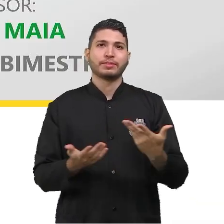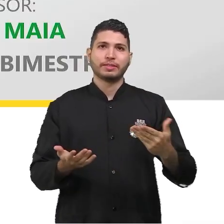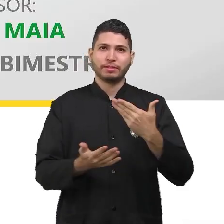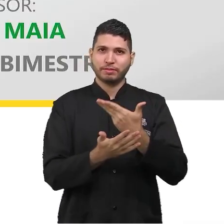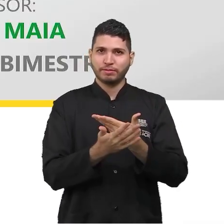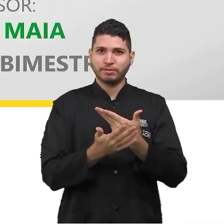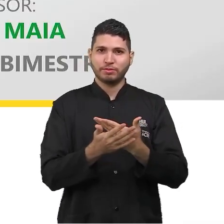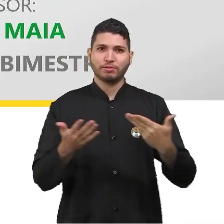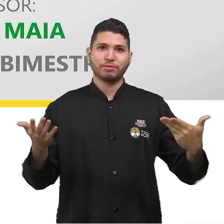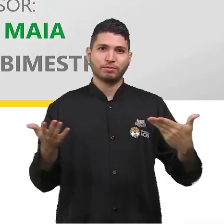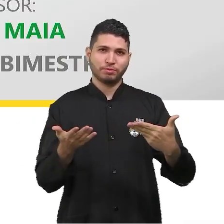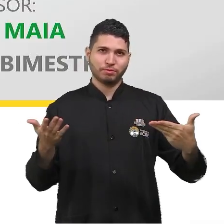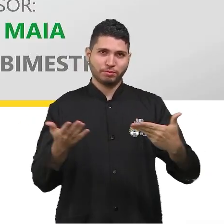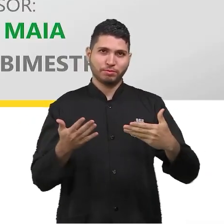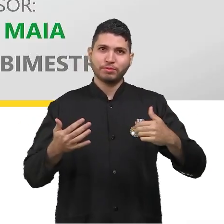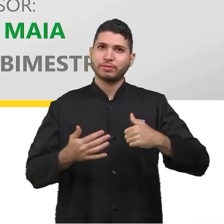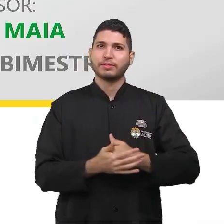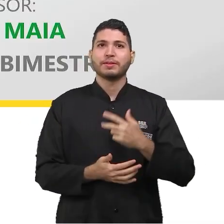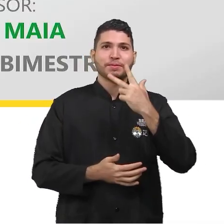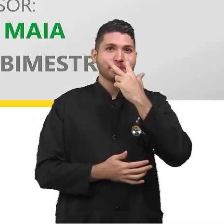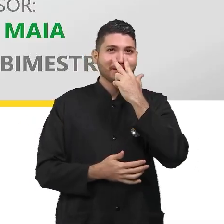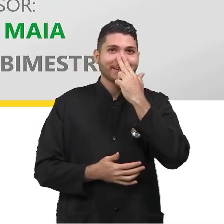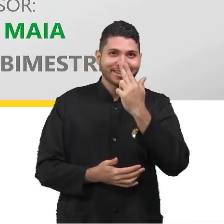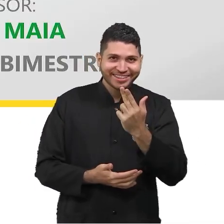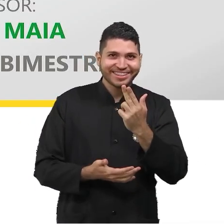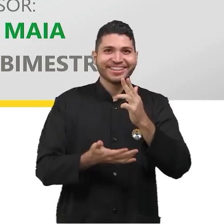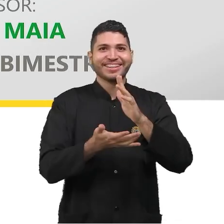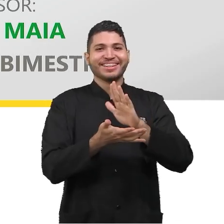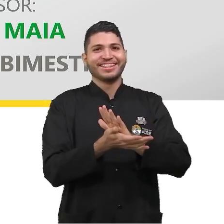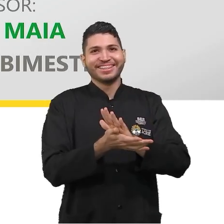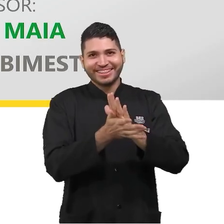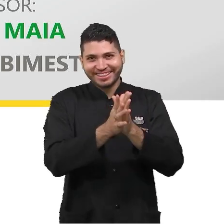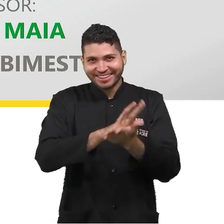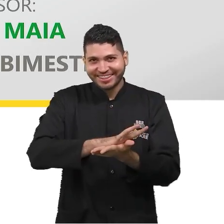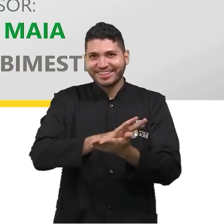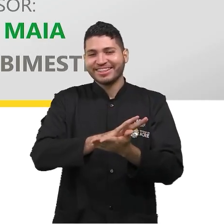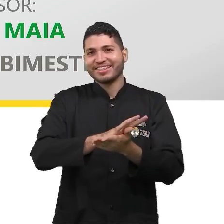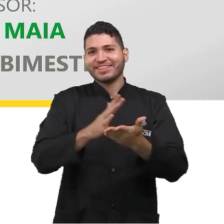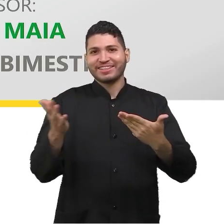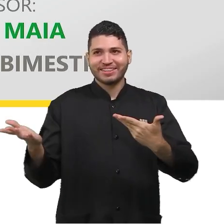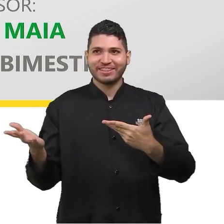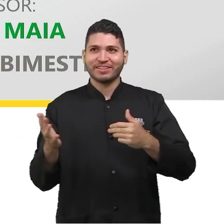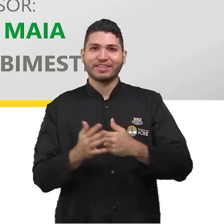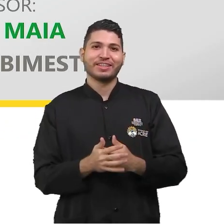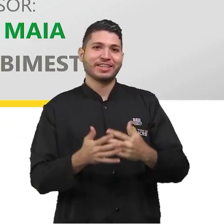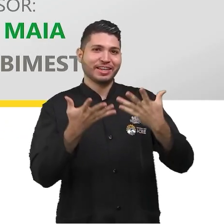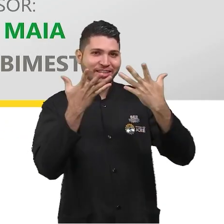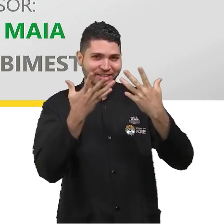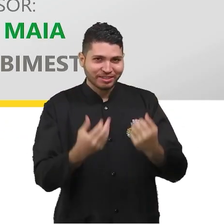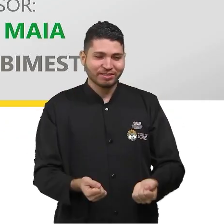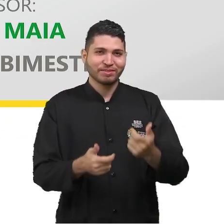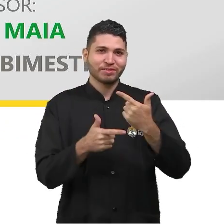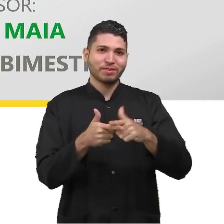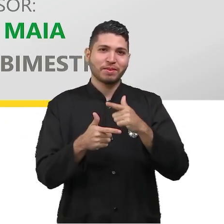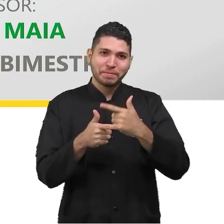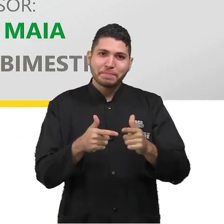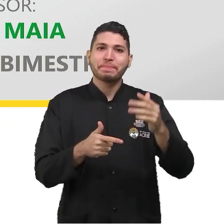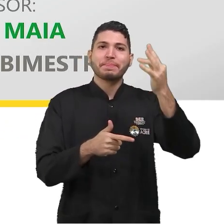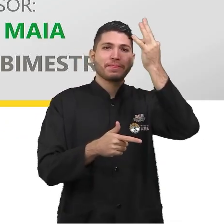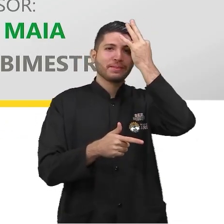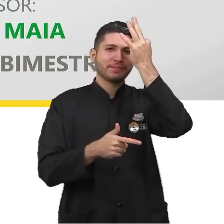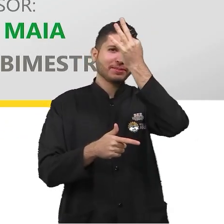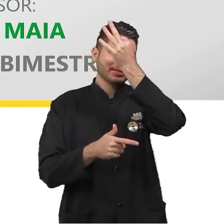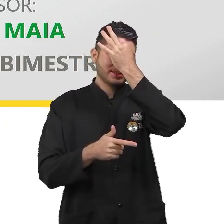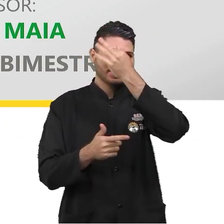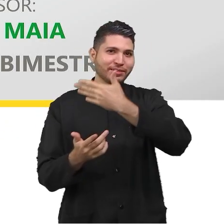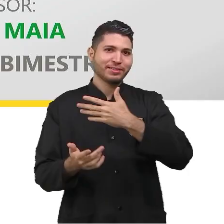da nossa unidade de trabalho, parece um desastre, né? Bem grande. Reconhecendo os problemas filosóficos para